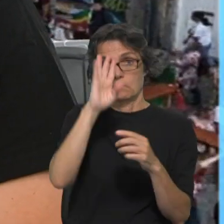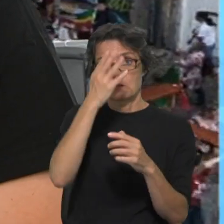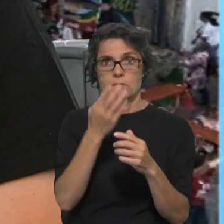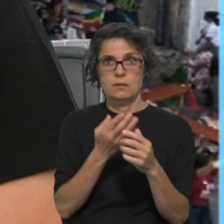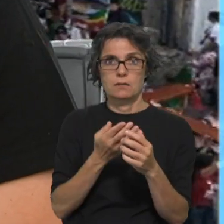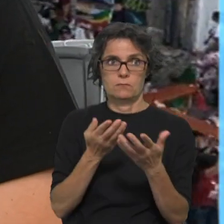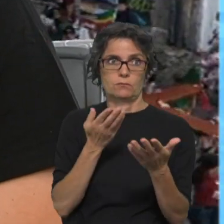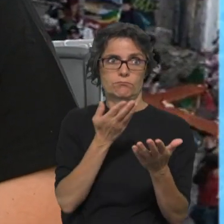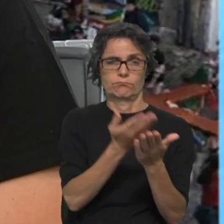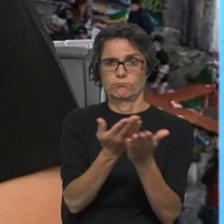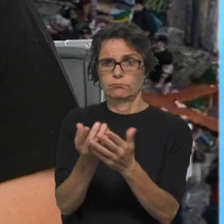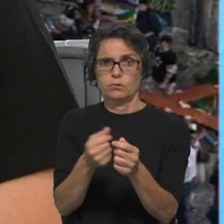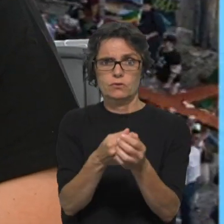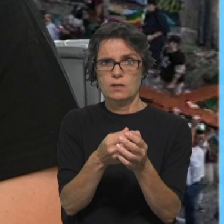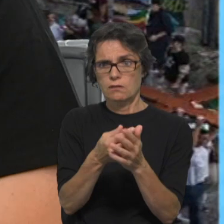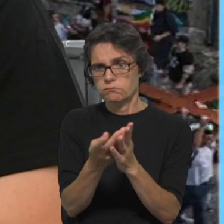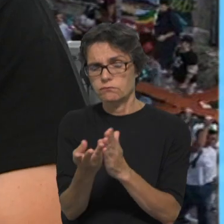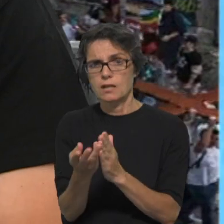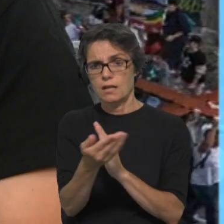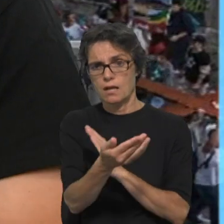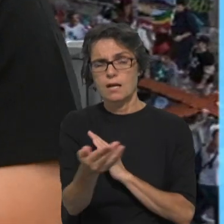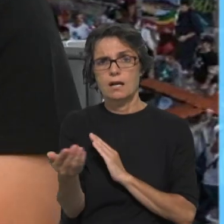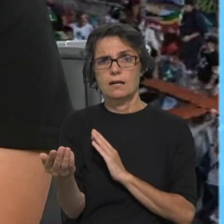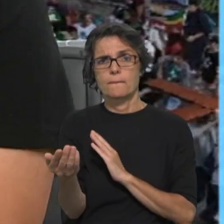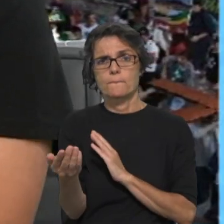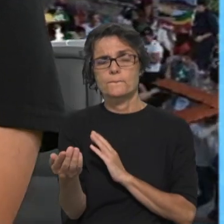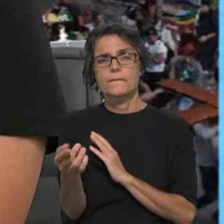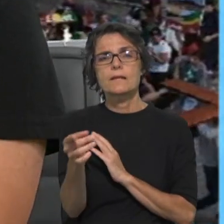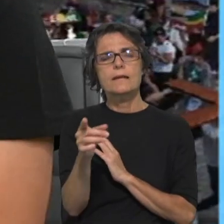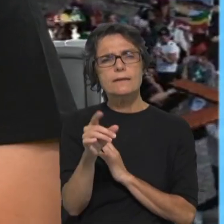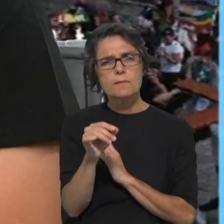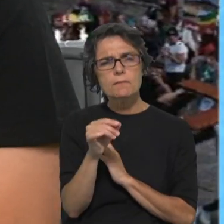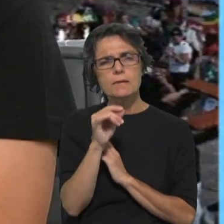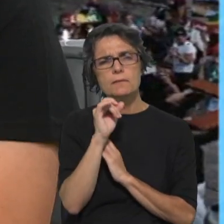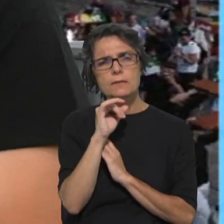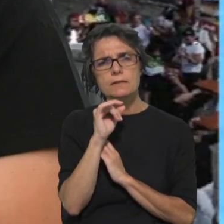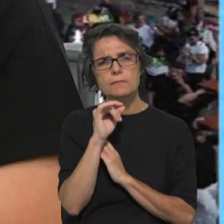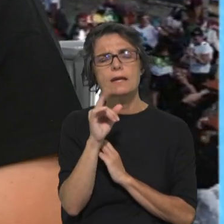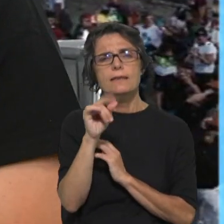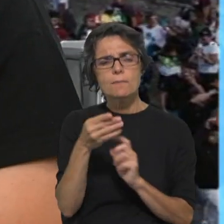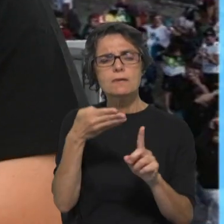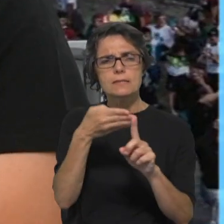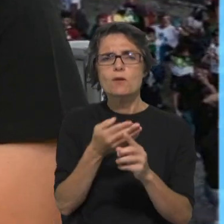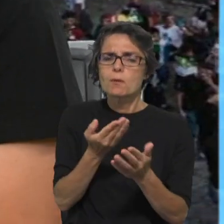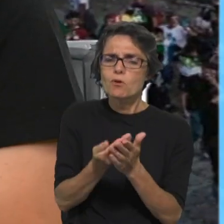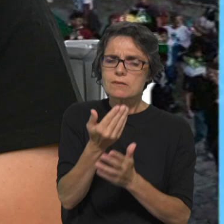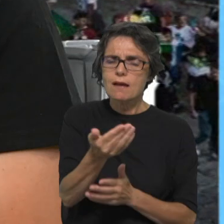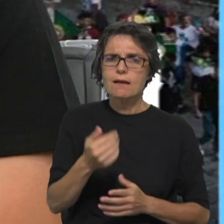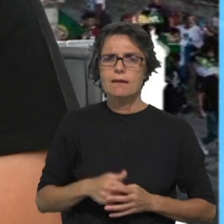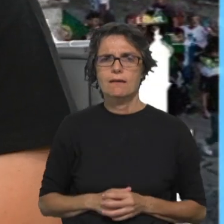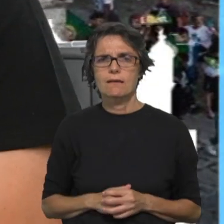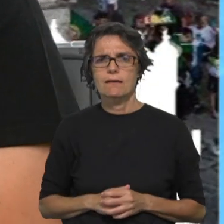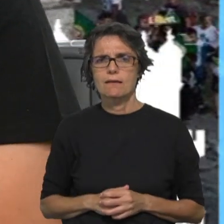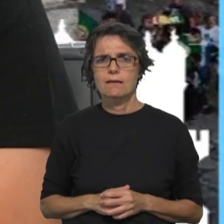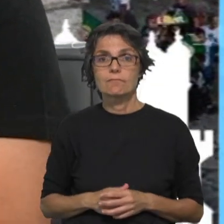de conteúdos, mas poder ver que também esta é uma proposta, é um caminho de vida. E isso tentamos